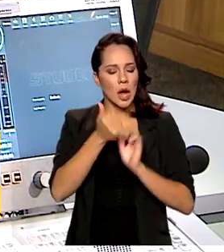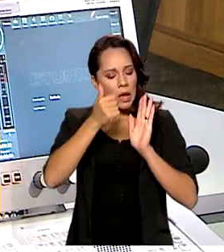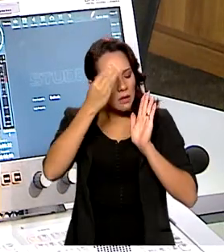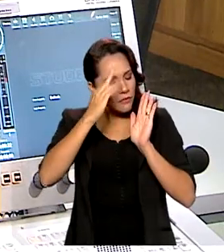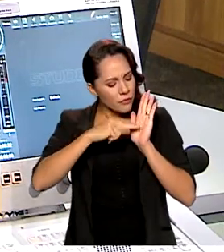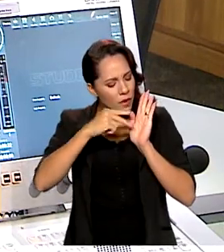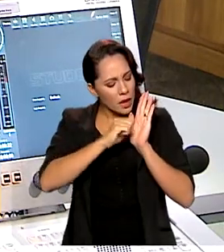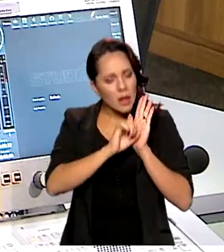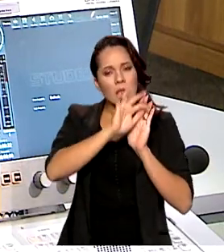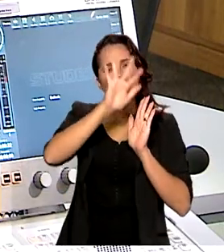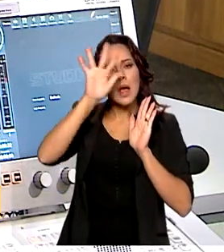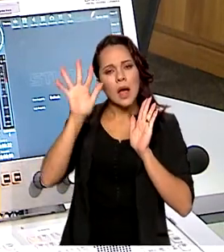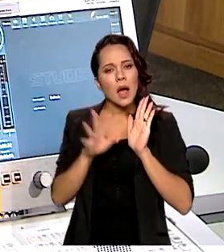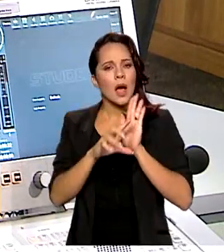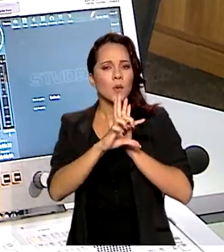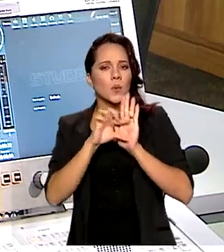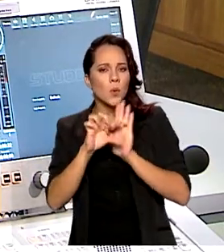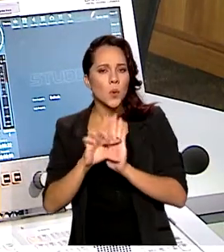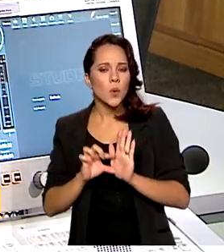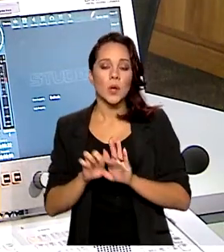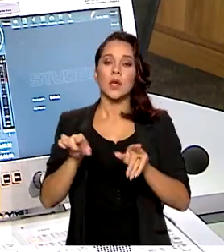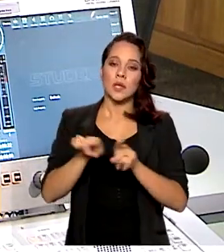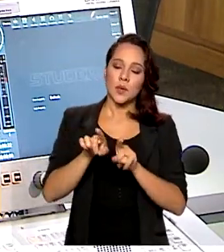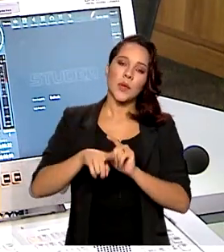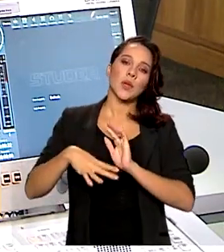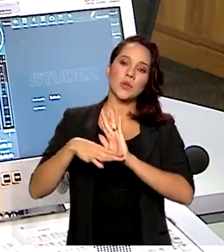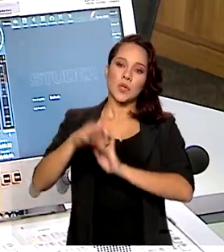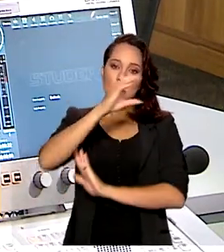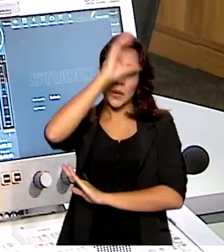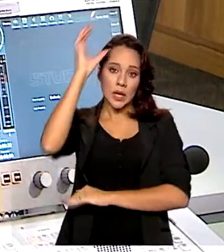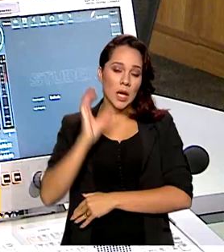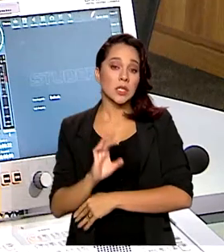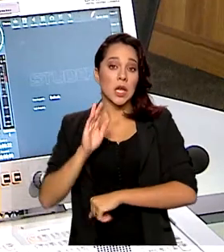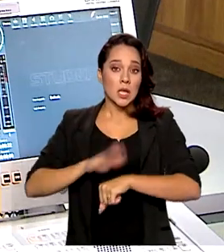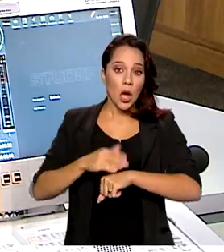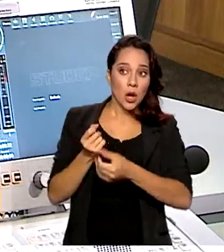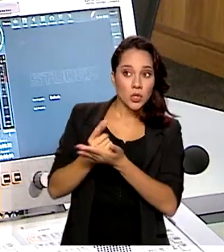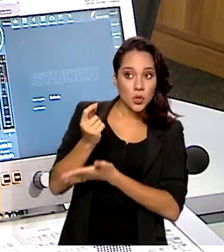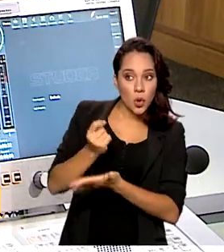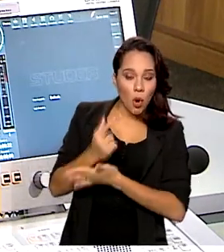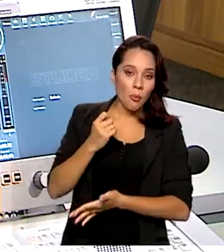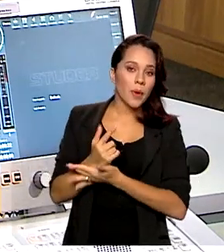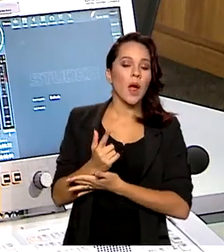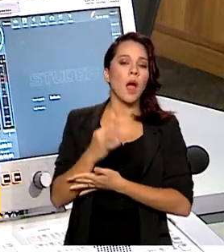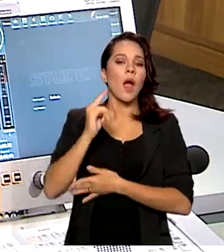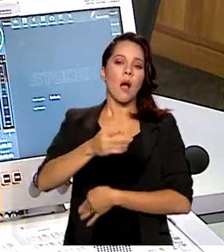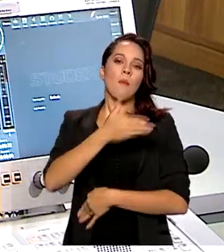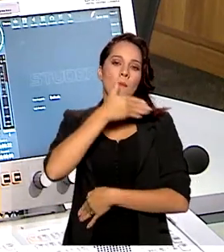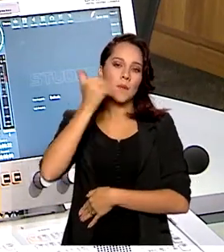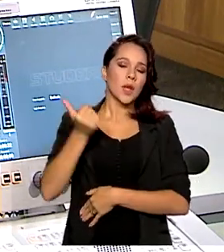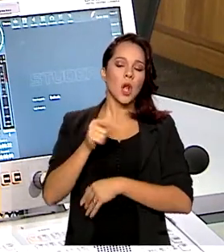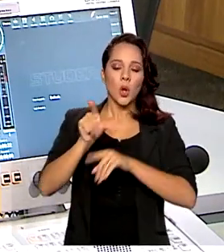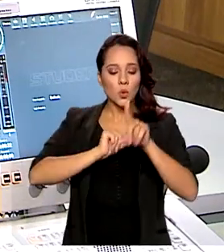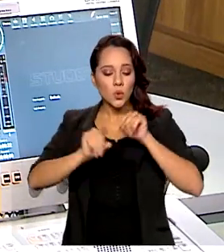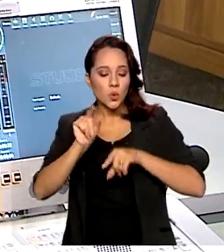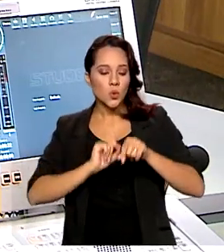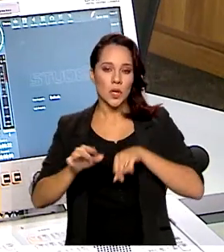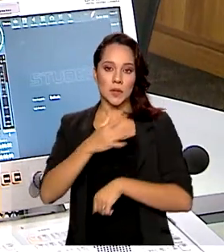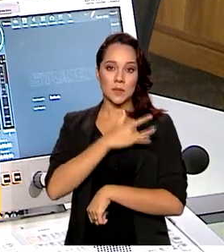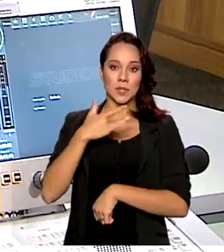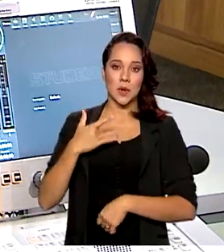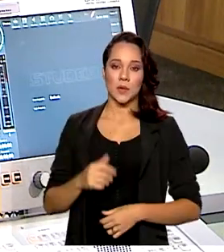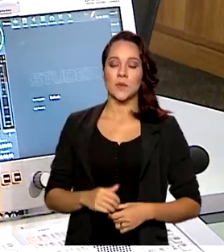e legibilidade dos rótulos e, assim, ajudar o consumidor, na hora da compra, a fazer as melhores escolhas para a